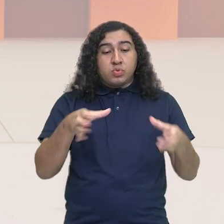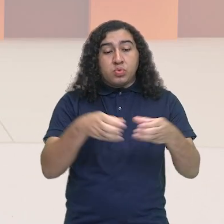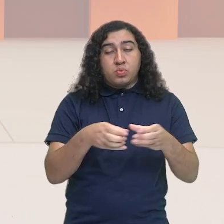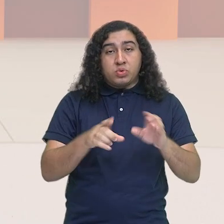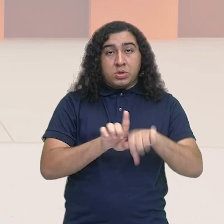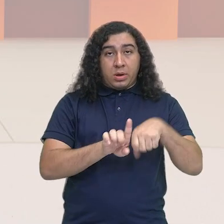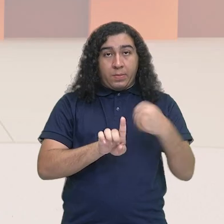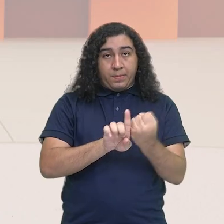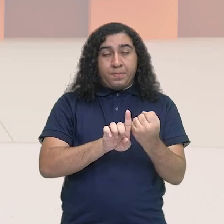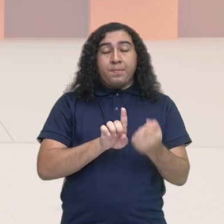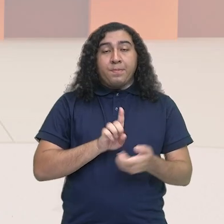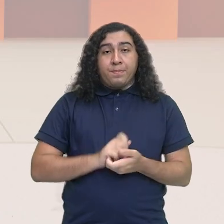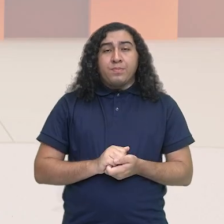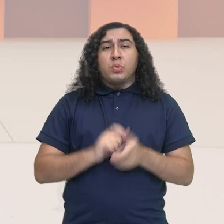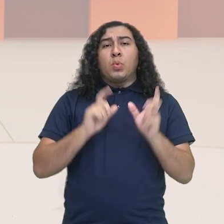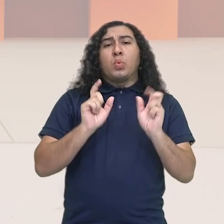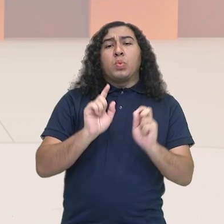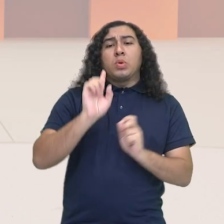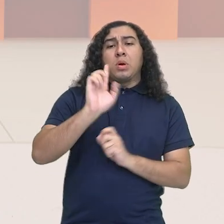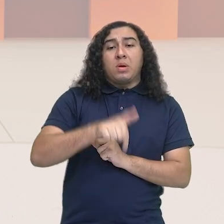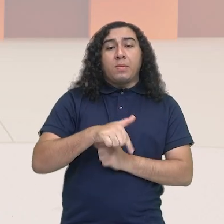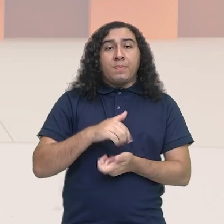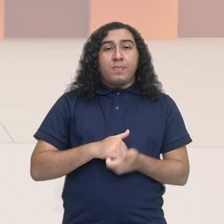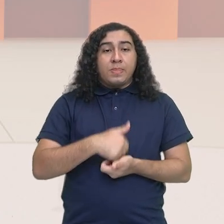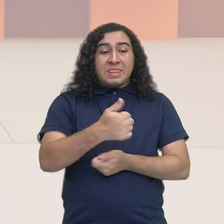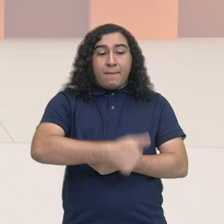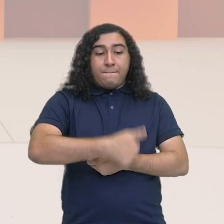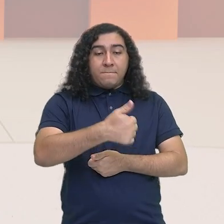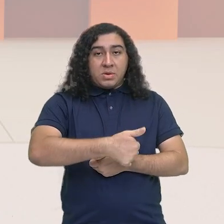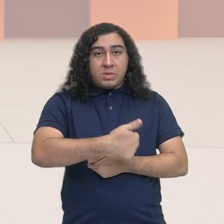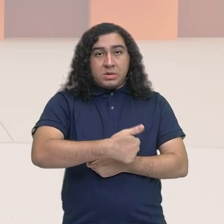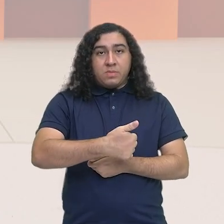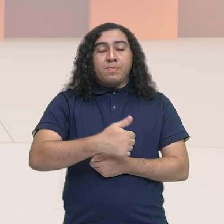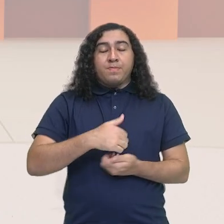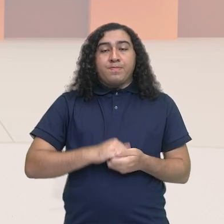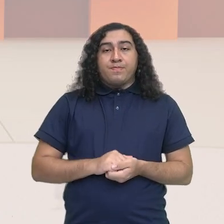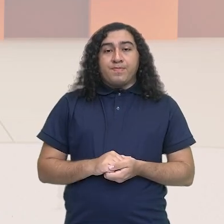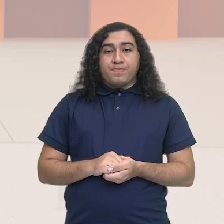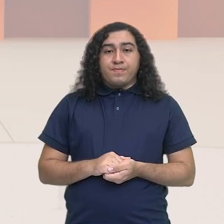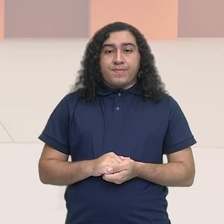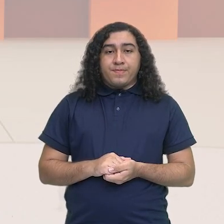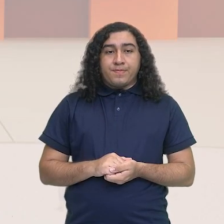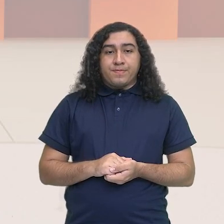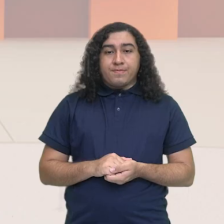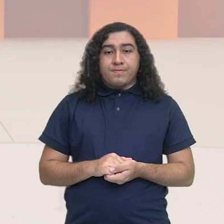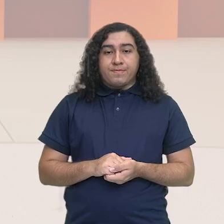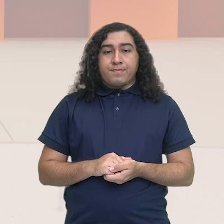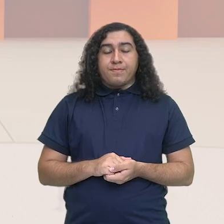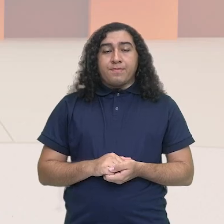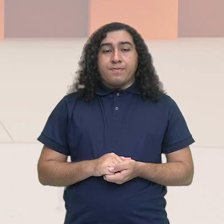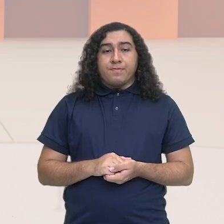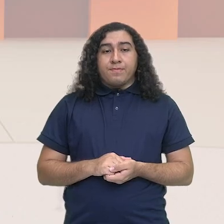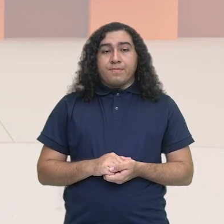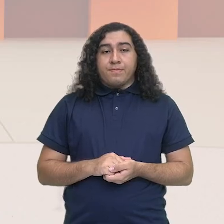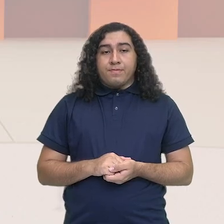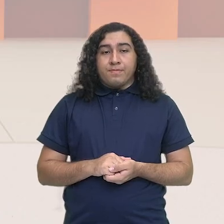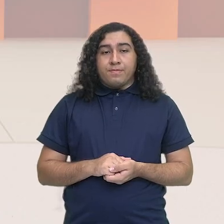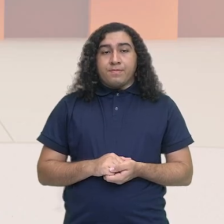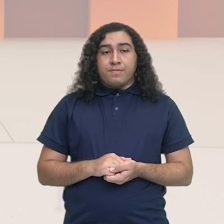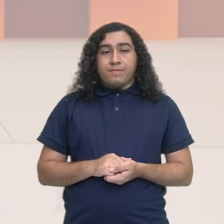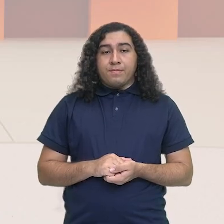grupo social. Como é que se dá a socialização primária? Como é que se dá?